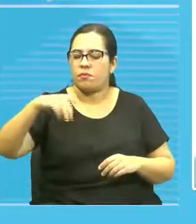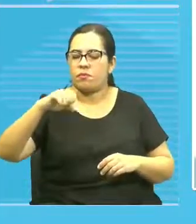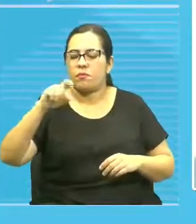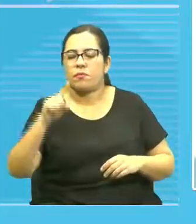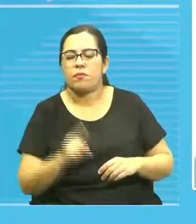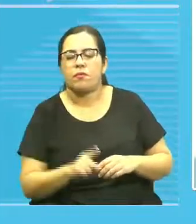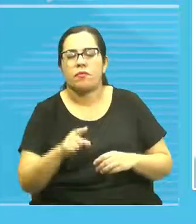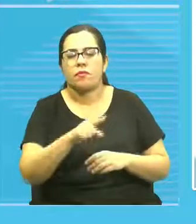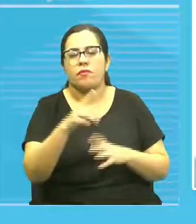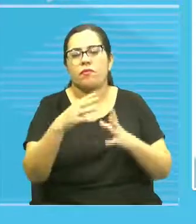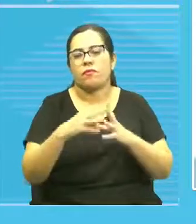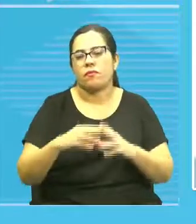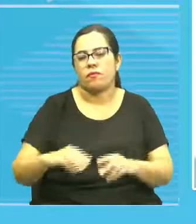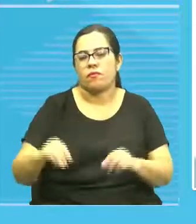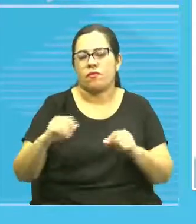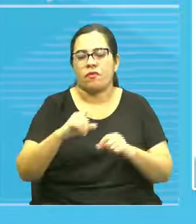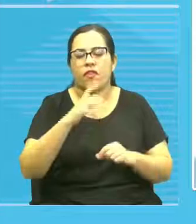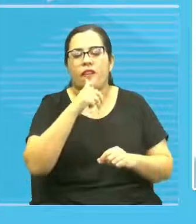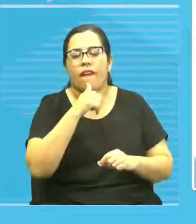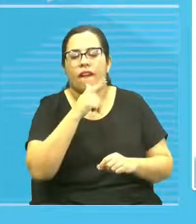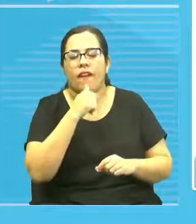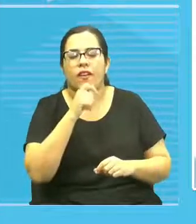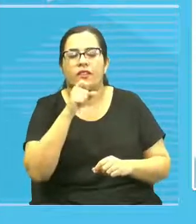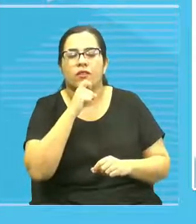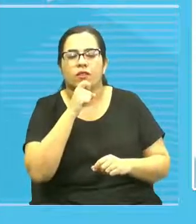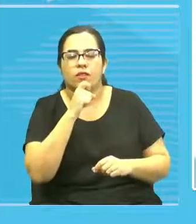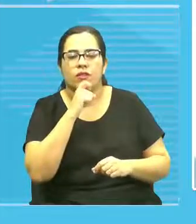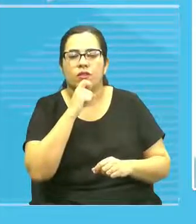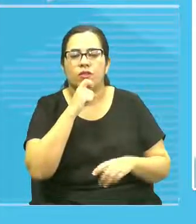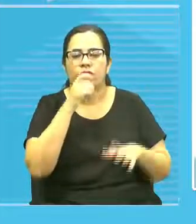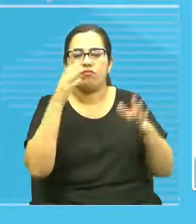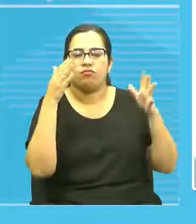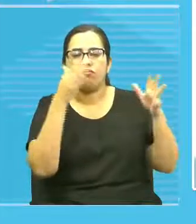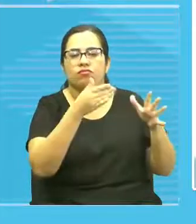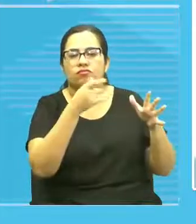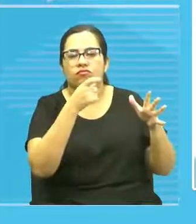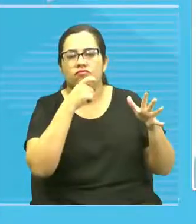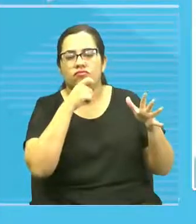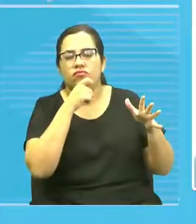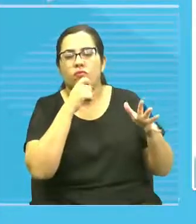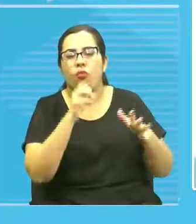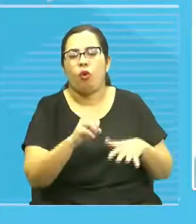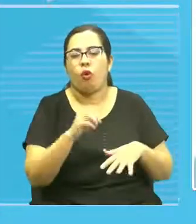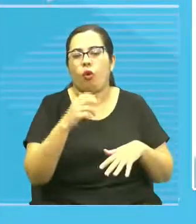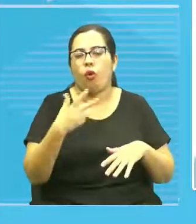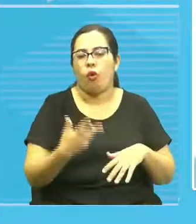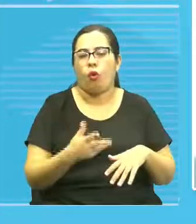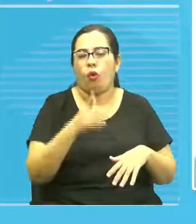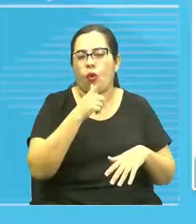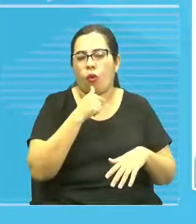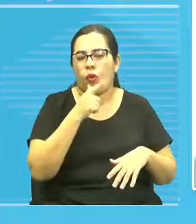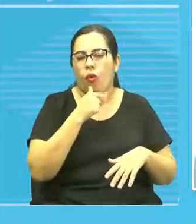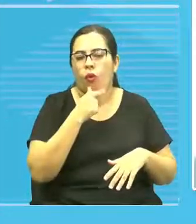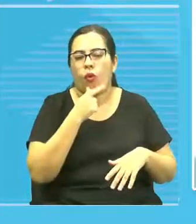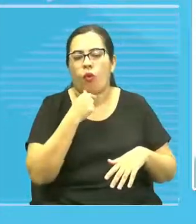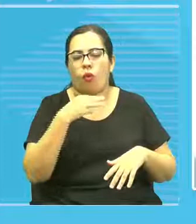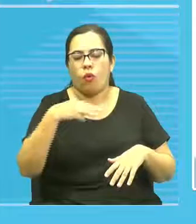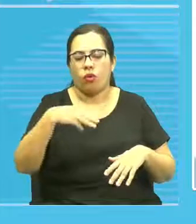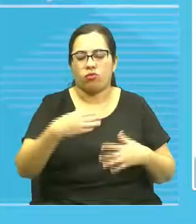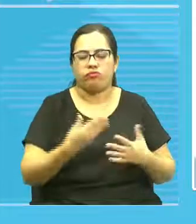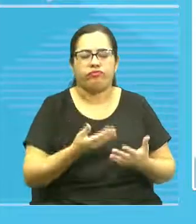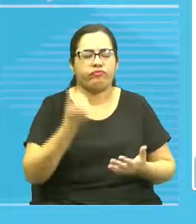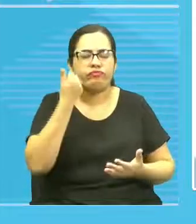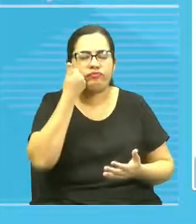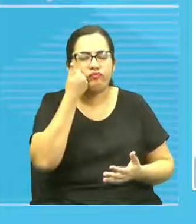leite em pó na água geladinha, lá da geladeira, ou na água morna? Onde é que se